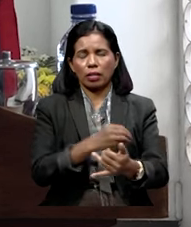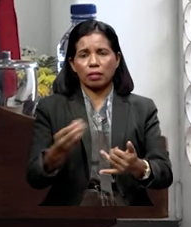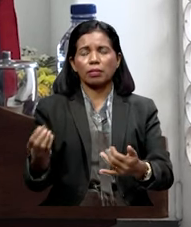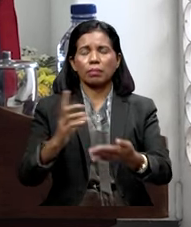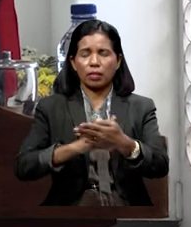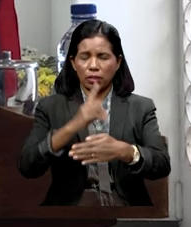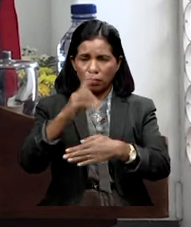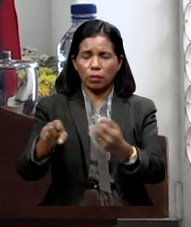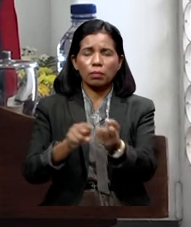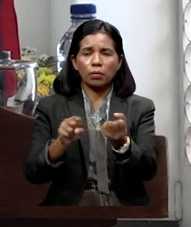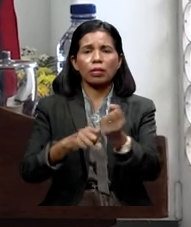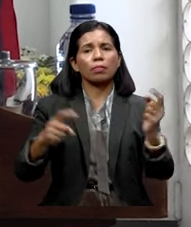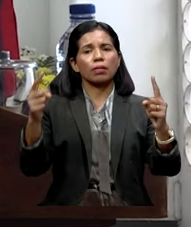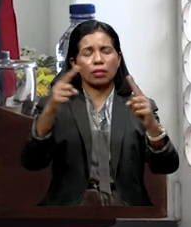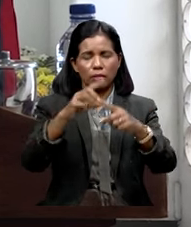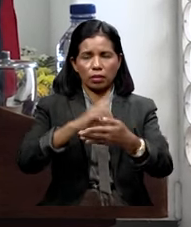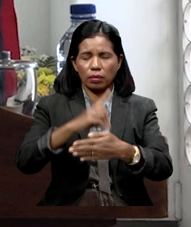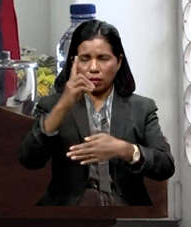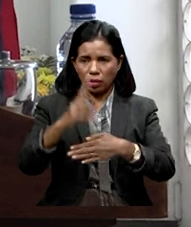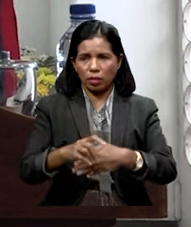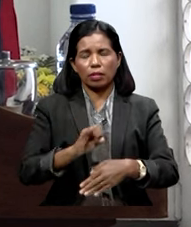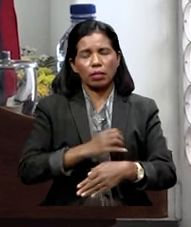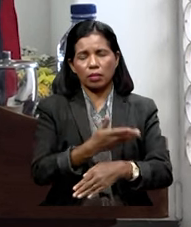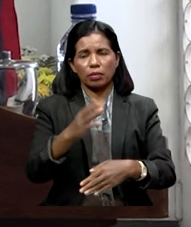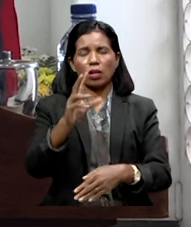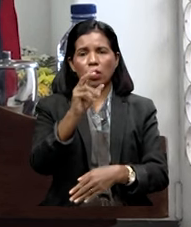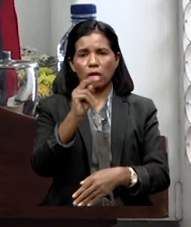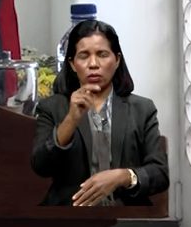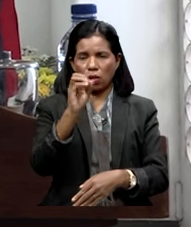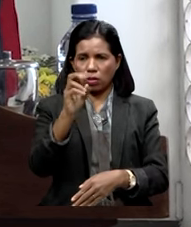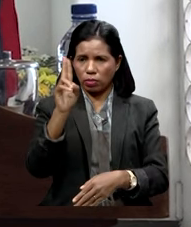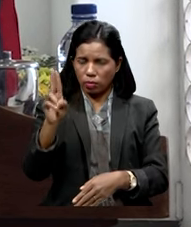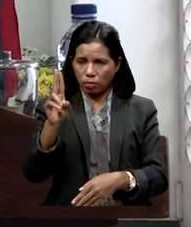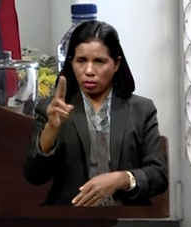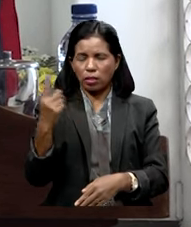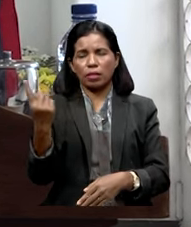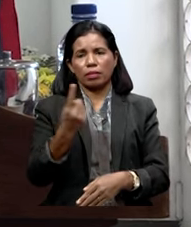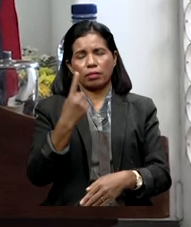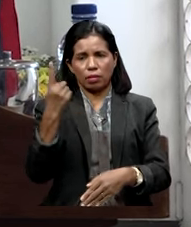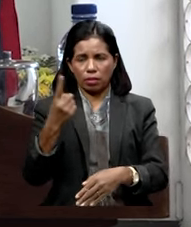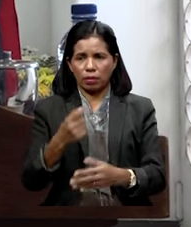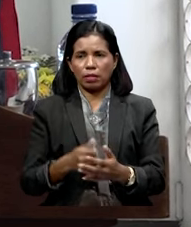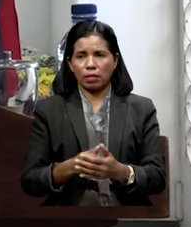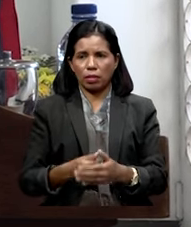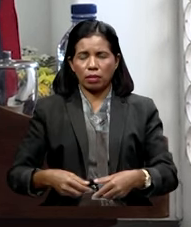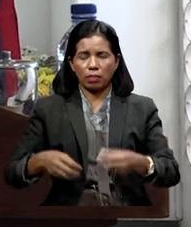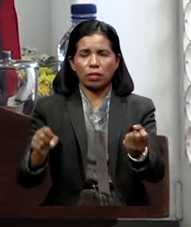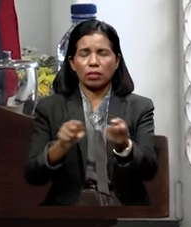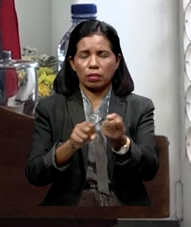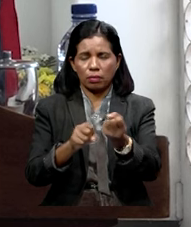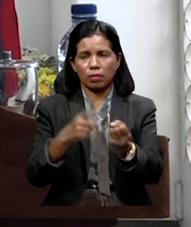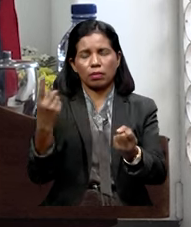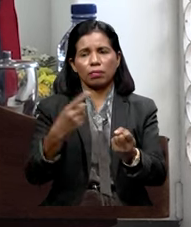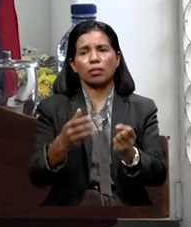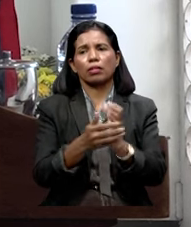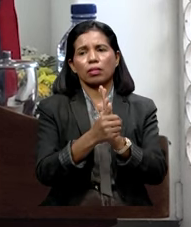desenvolvimento. E quer dizer que as Nações Unidas, na sua limitada capacidade, mas